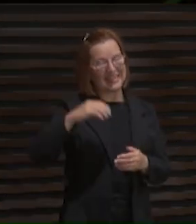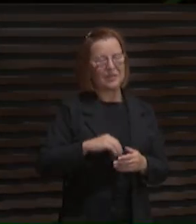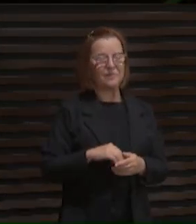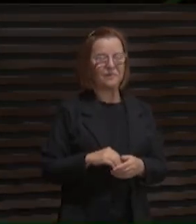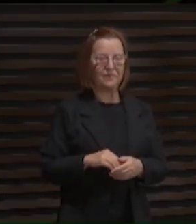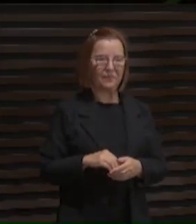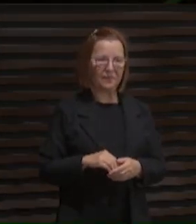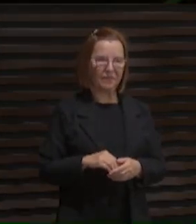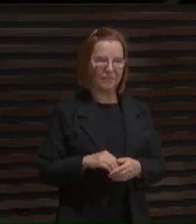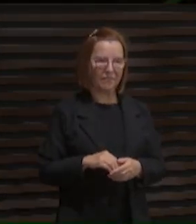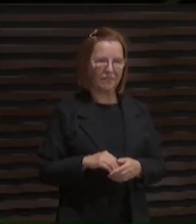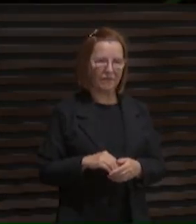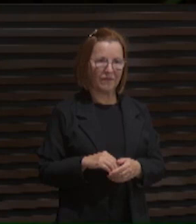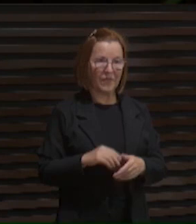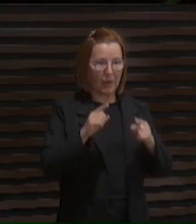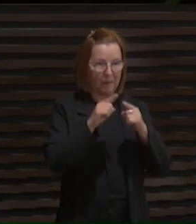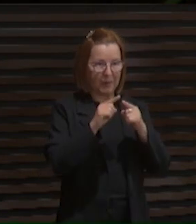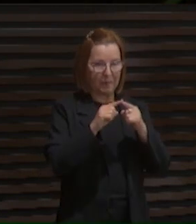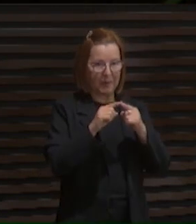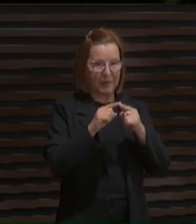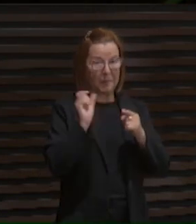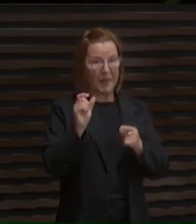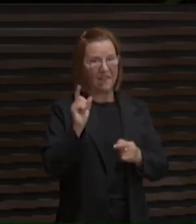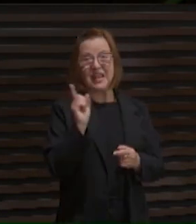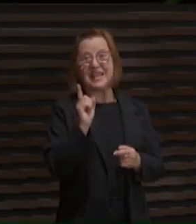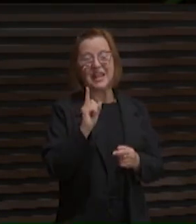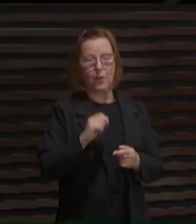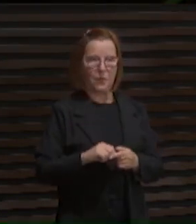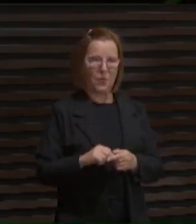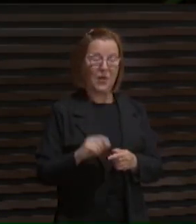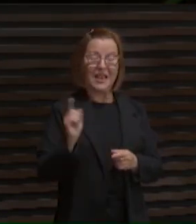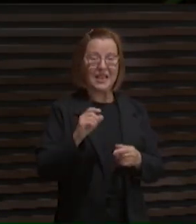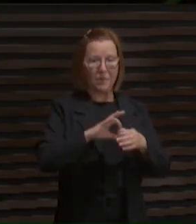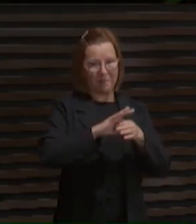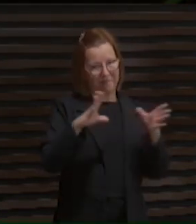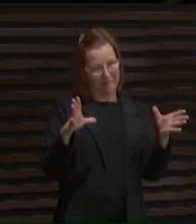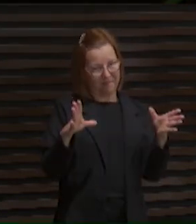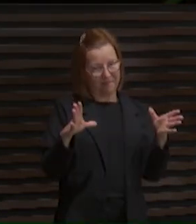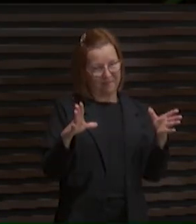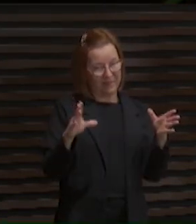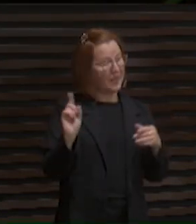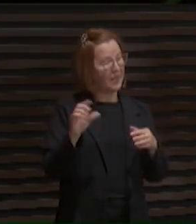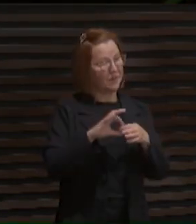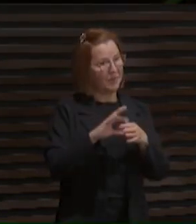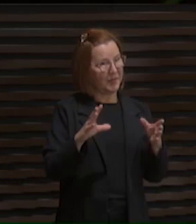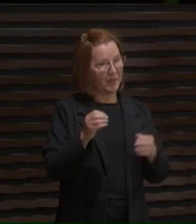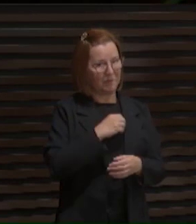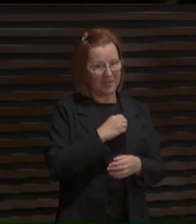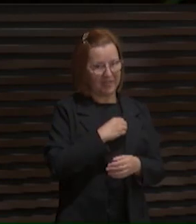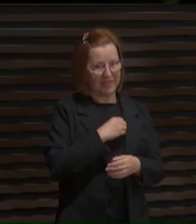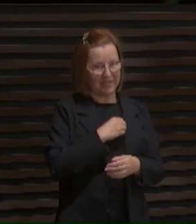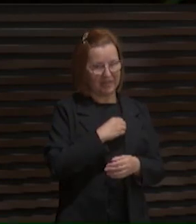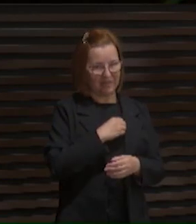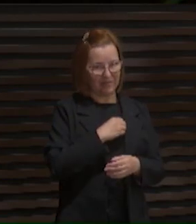primeiro não, essa primeira parte do sermão, o que é? É não permita. Não permita que o pecado,